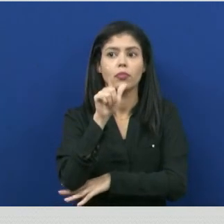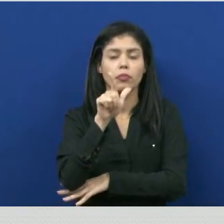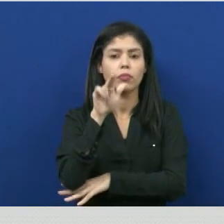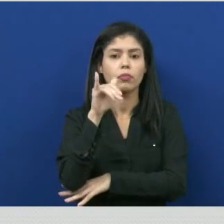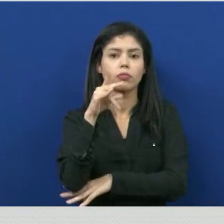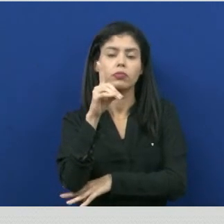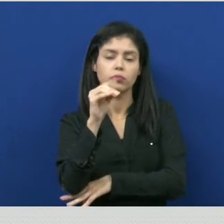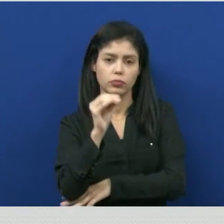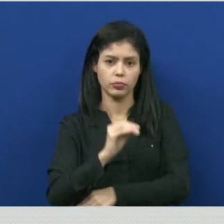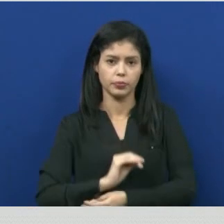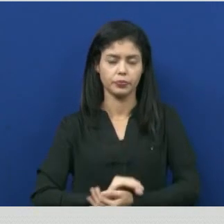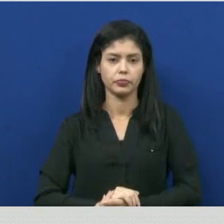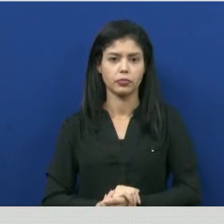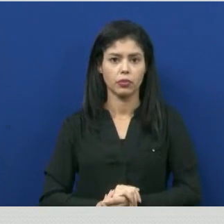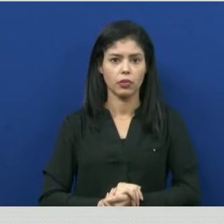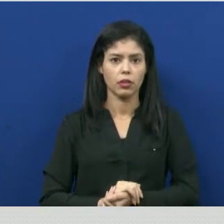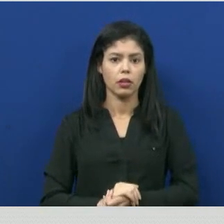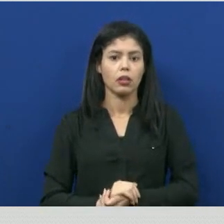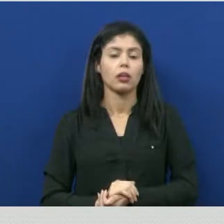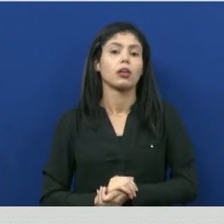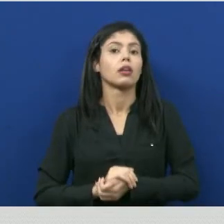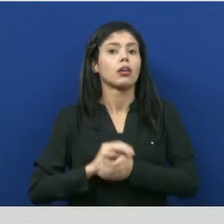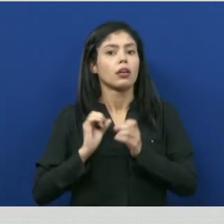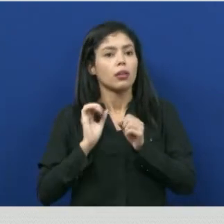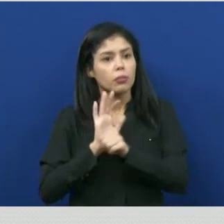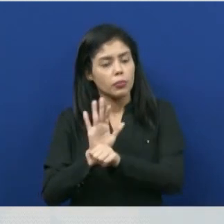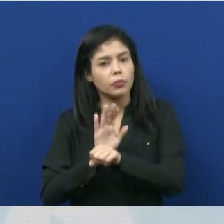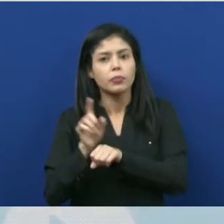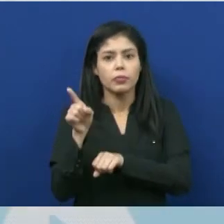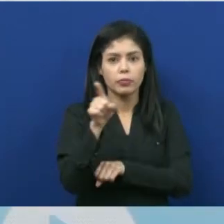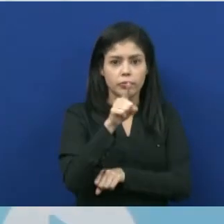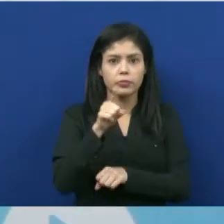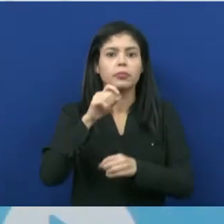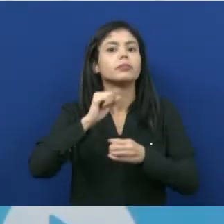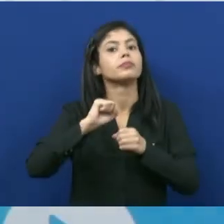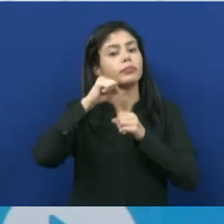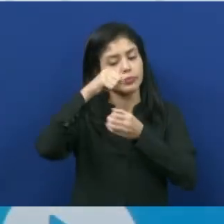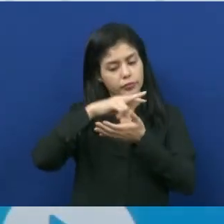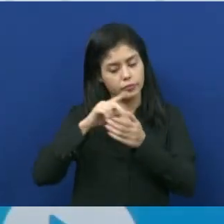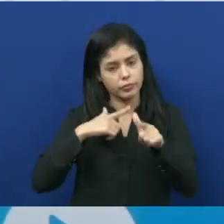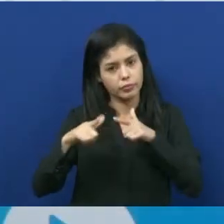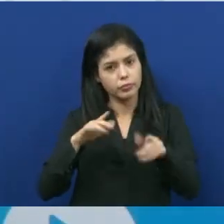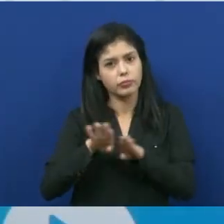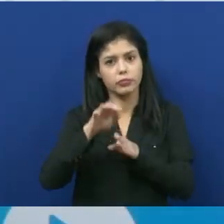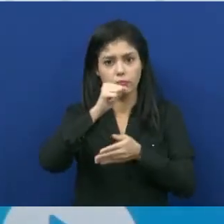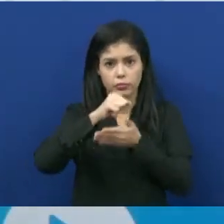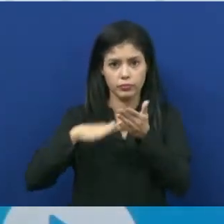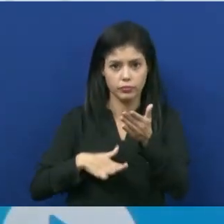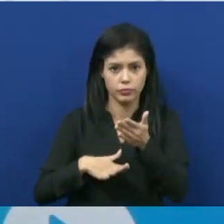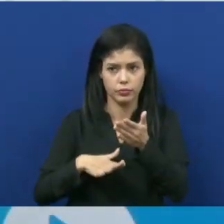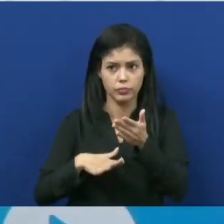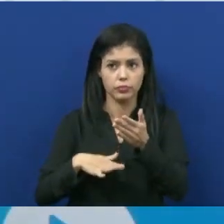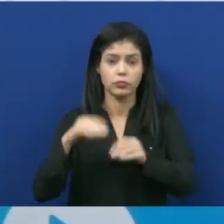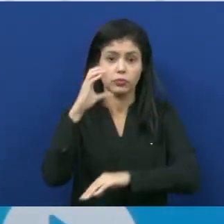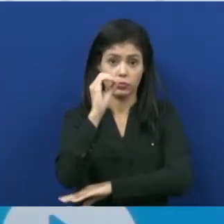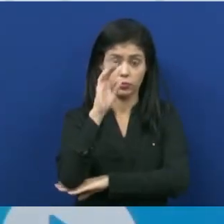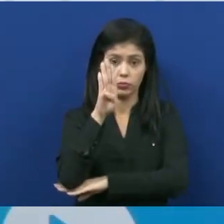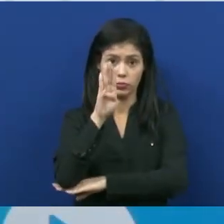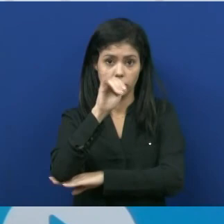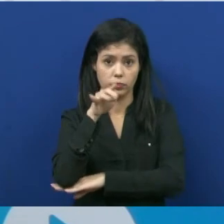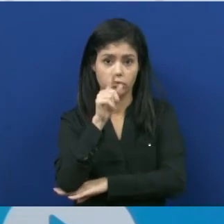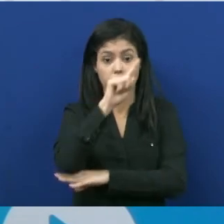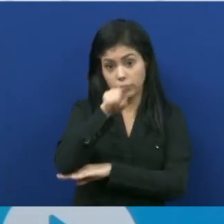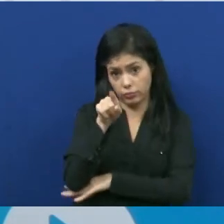sugestão para quando você tiver que trabalhar com questões subjetivas aliás, questões objetivas, questões